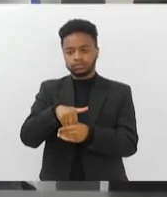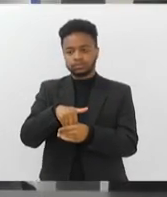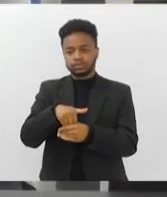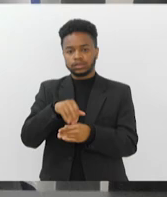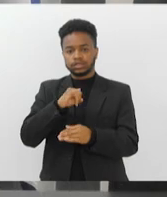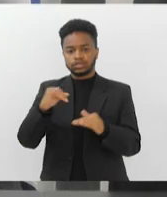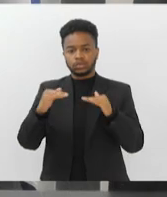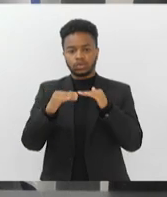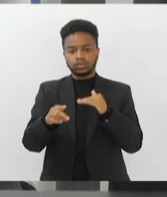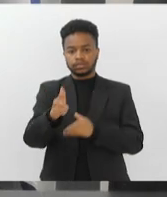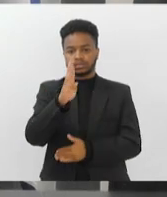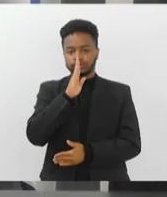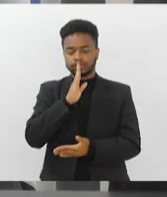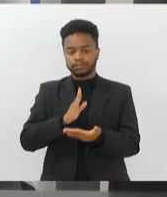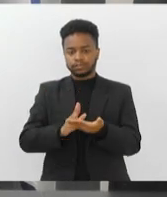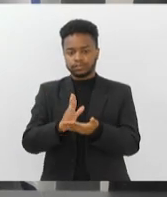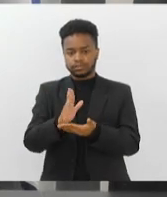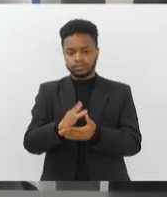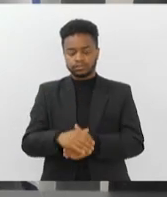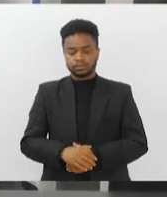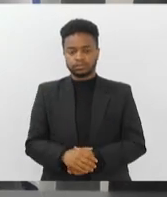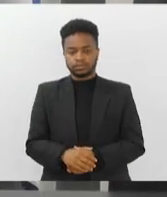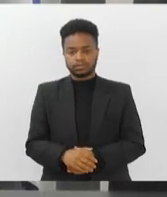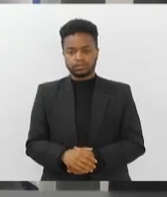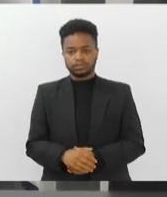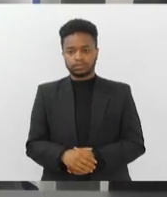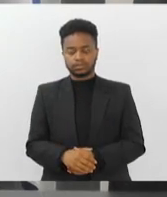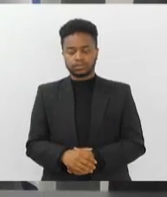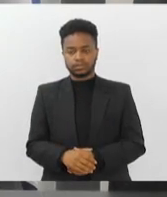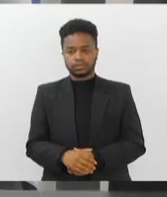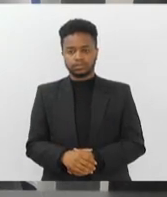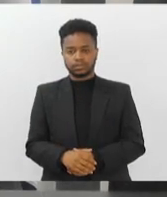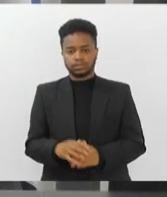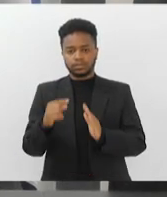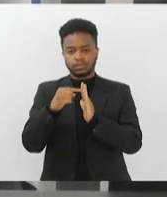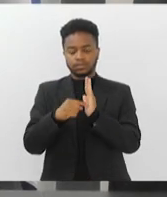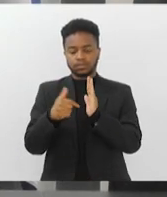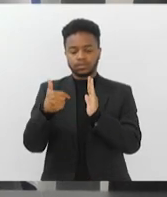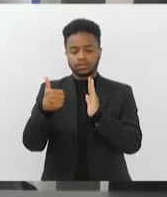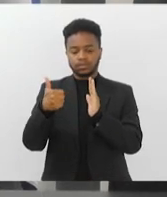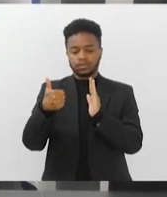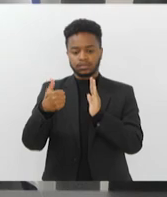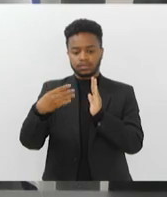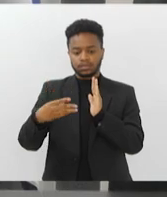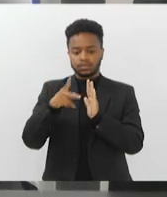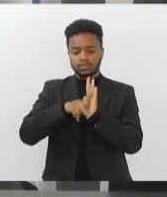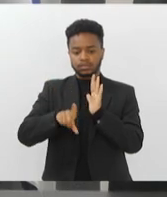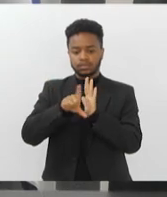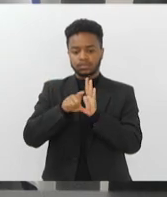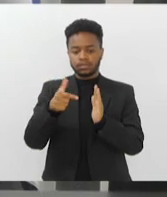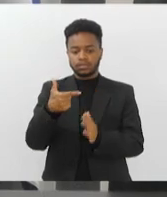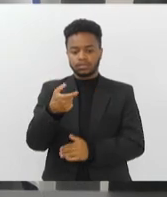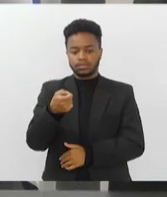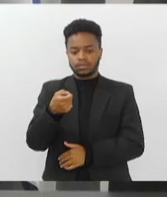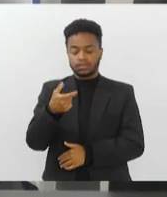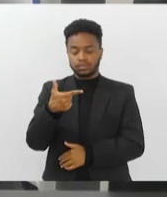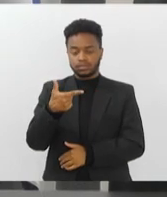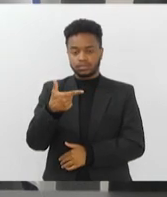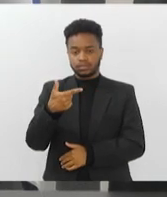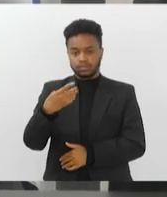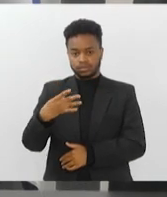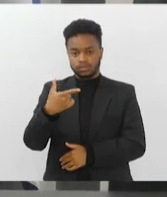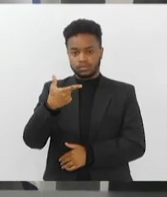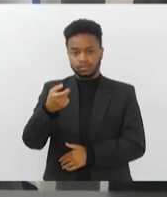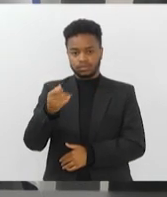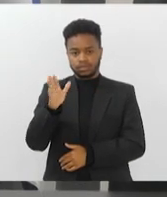Senhores que aprovam, permaneçam como estão. Aprovado. 14 da pauta. Projeto de lei 2420 de 23, de autoria do deputado Carlos